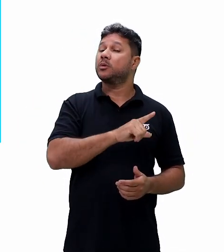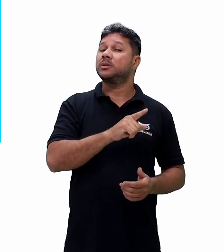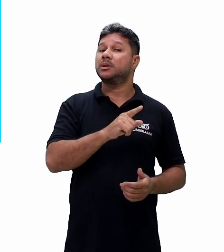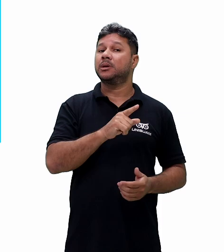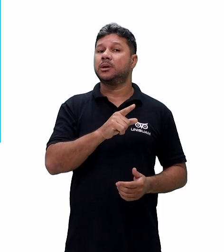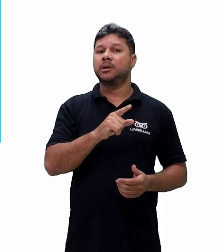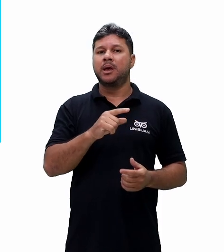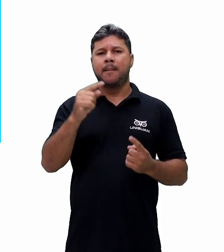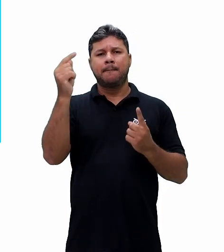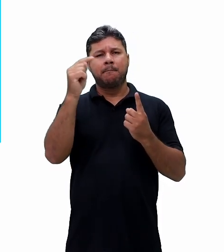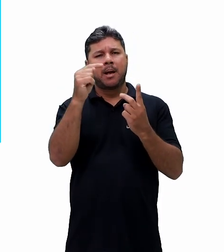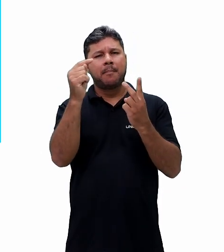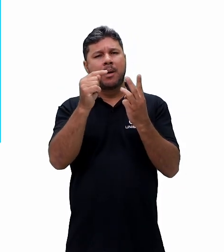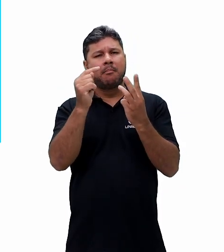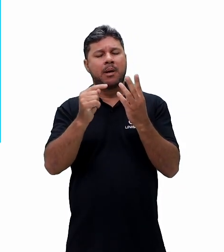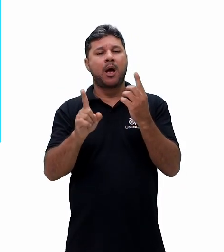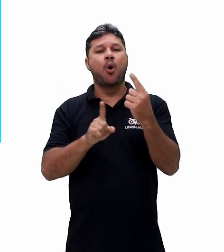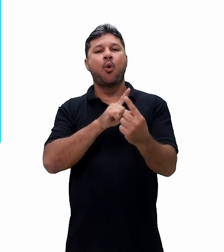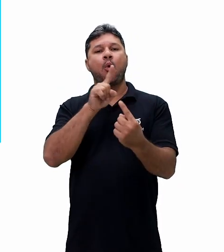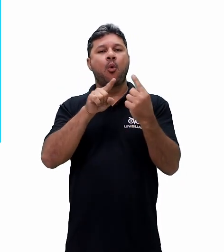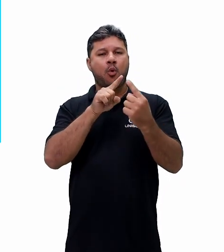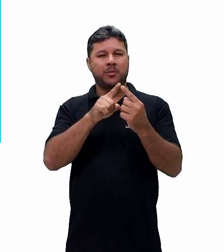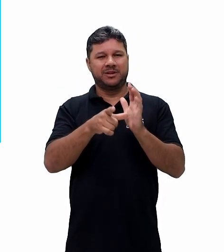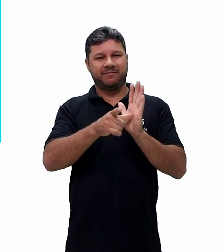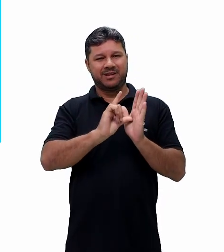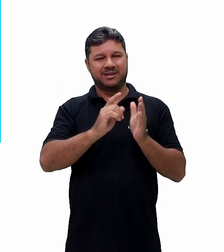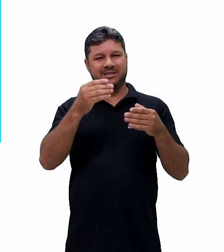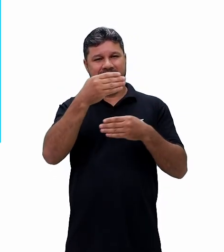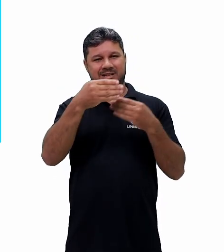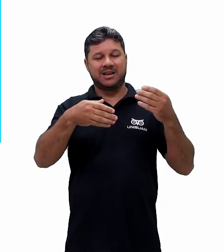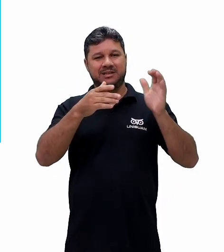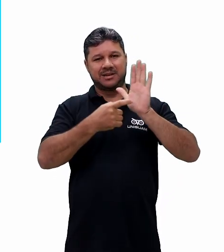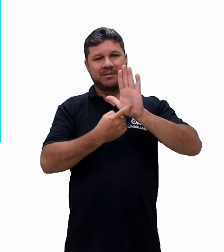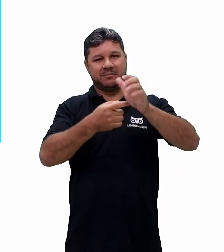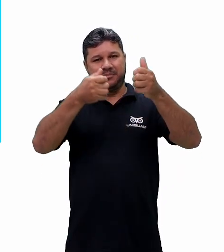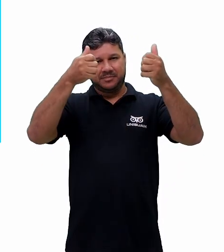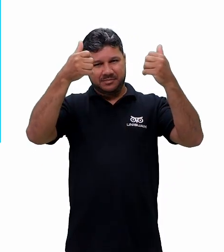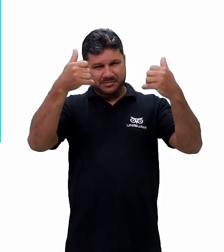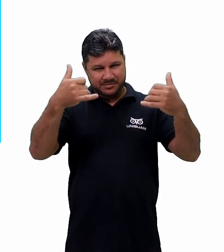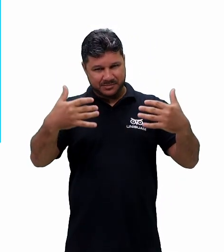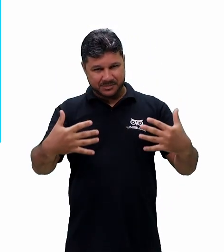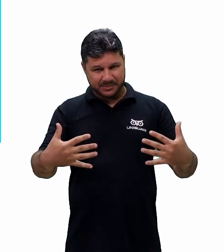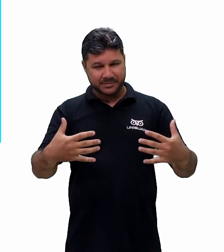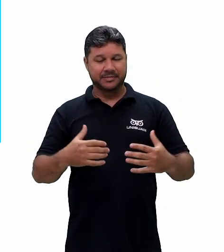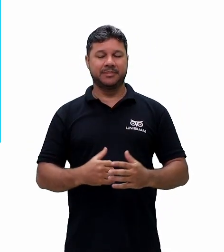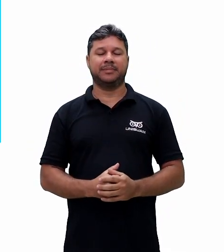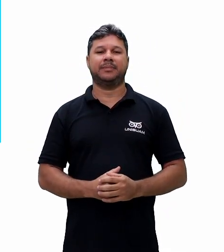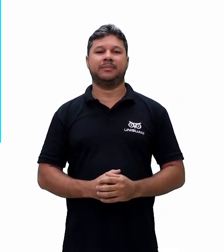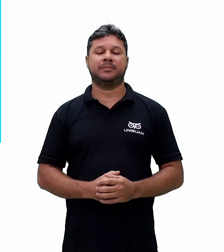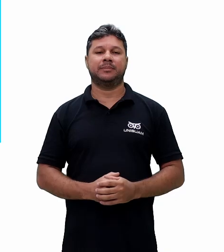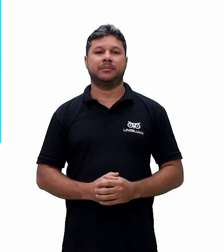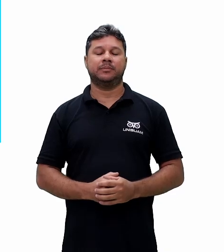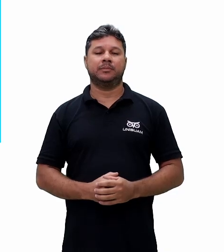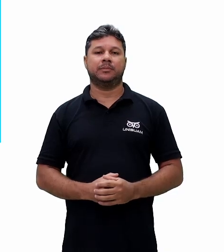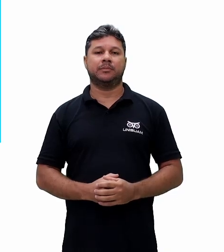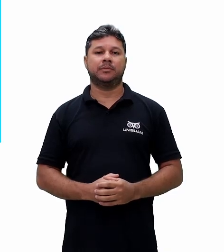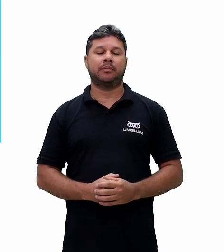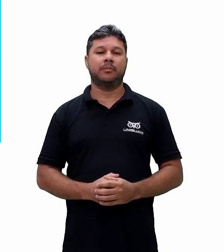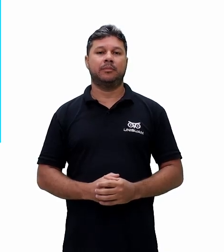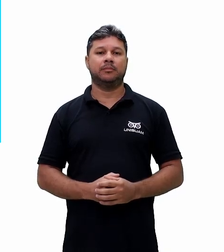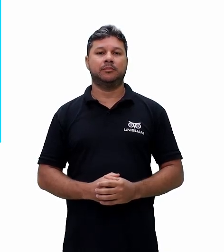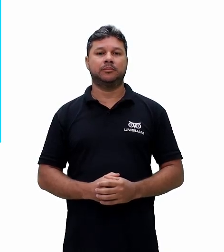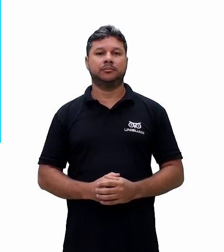alcançar todos esses objetivos citados no slide anterior?